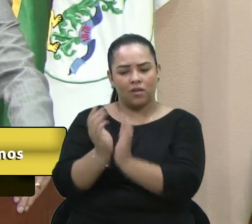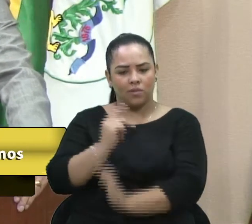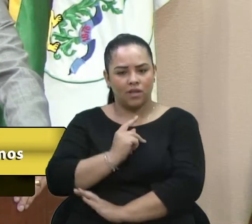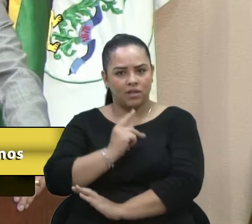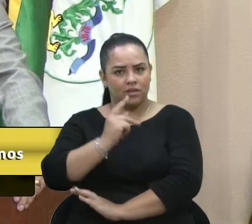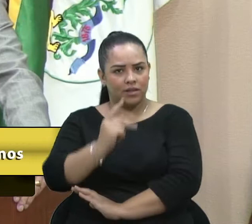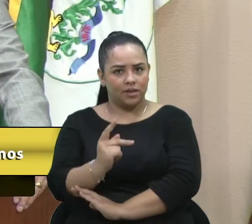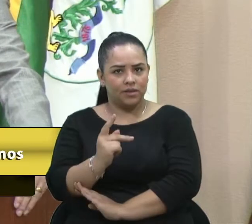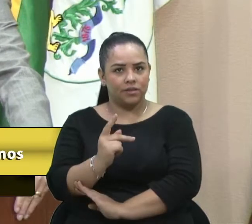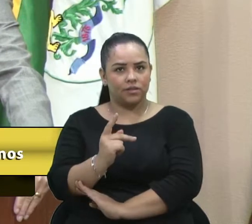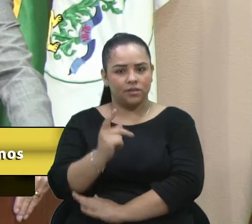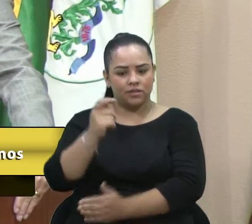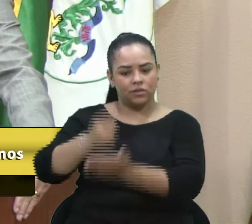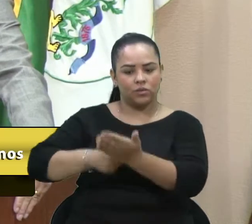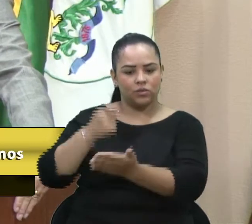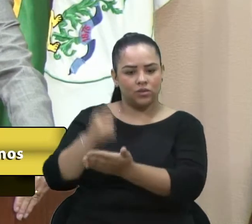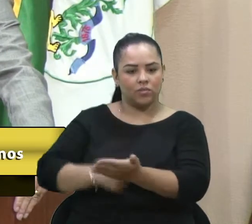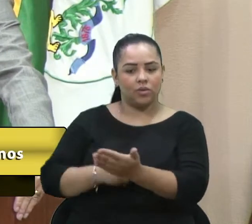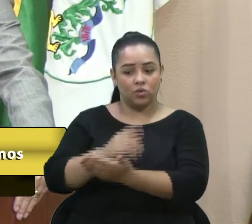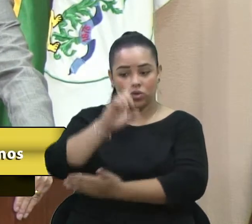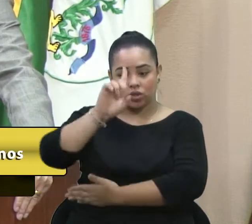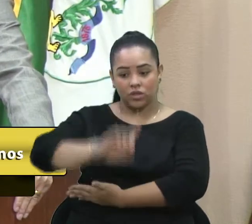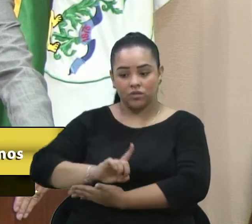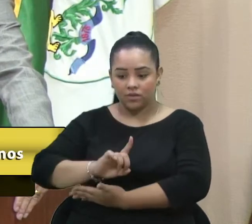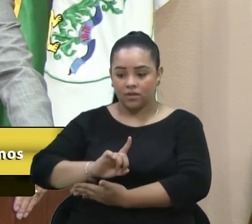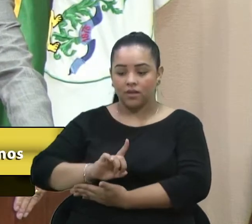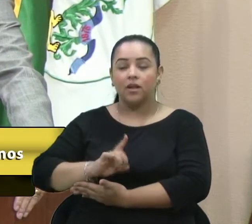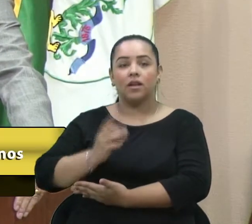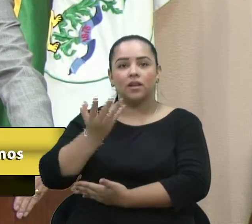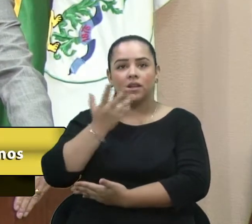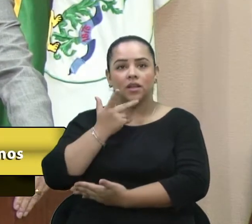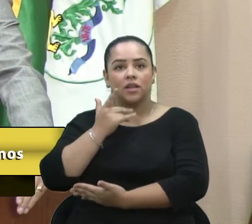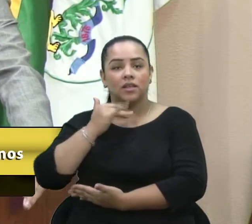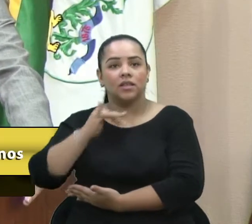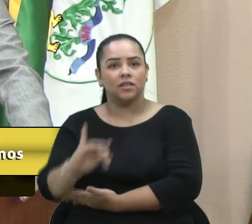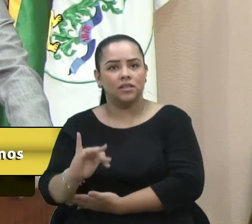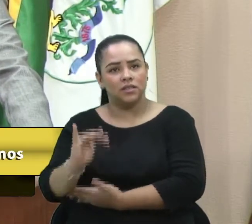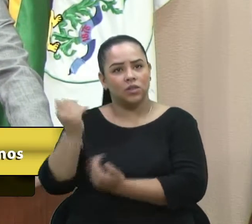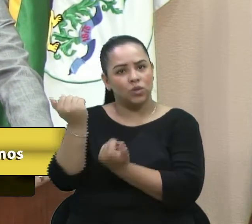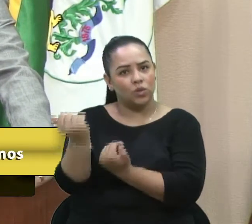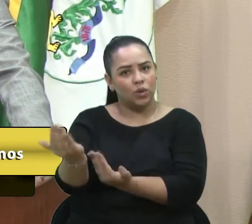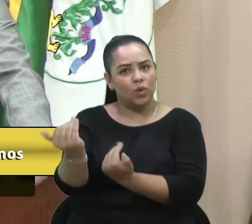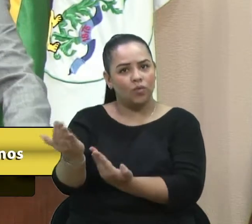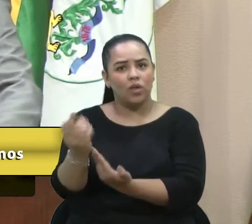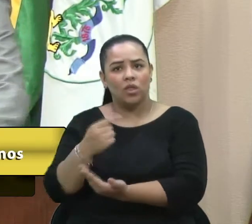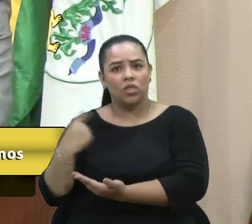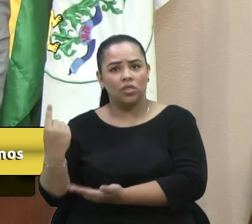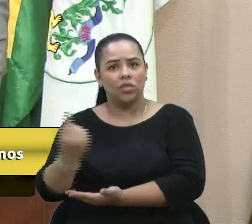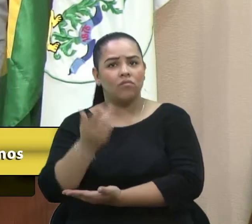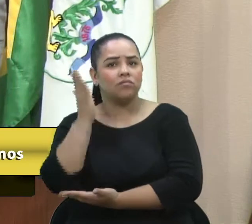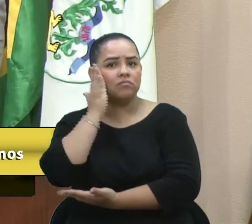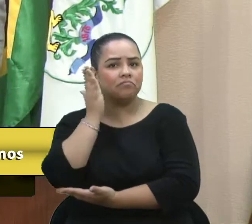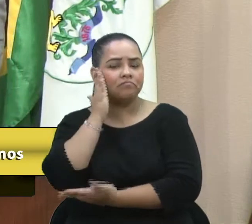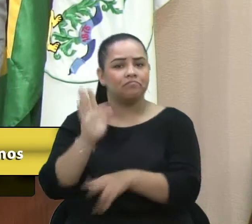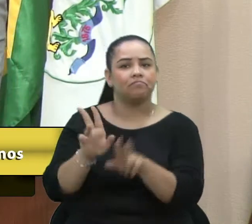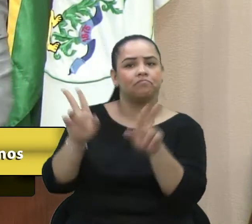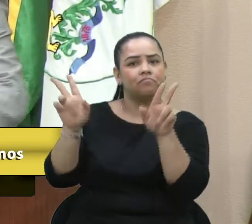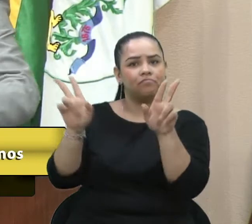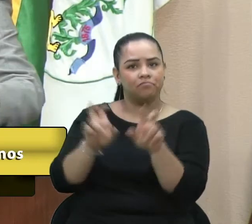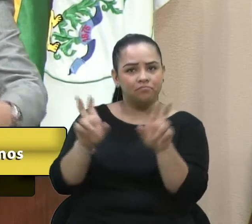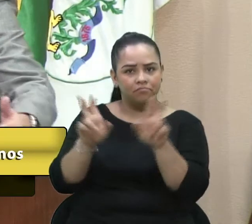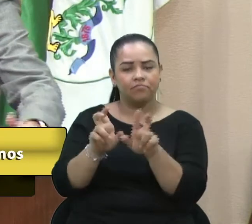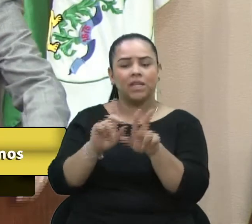Defesa dos Direitos das nossas crianças e adolescentes, nós sabemos que é um tema